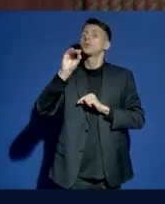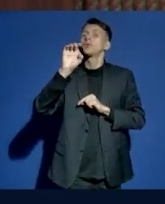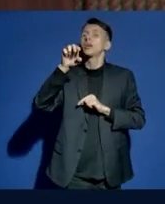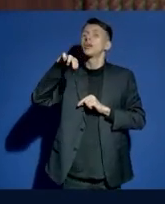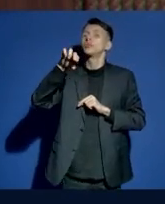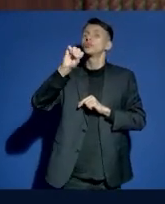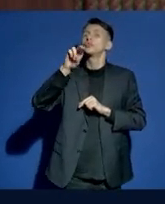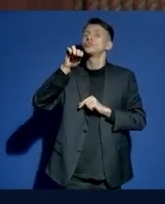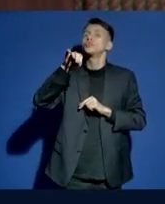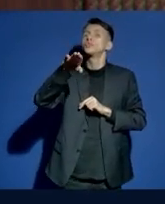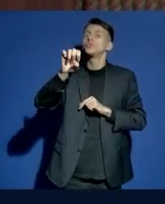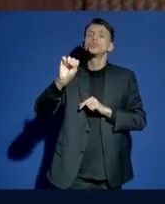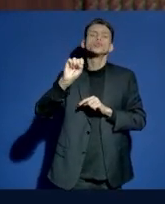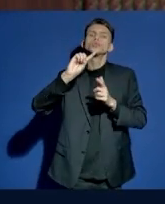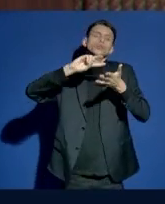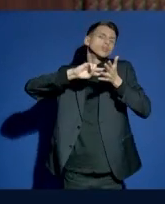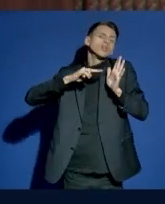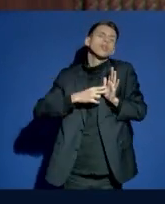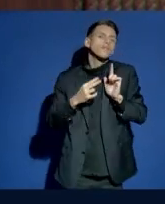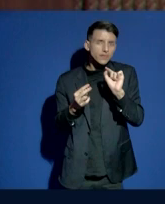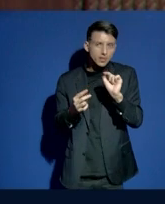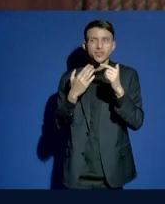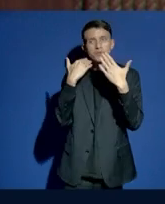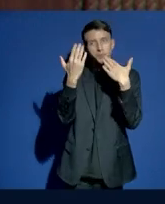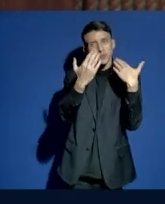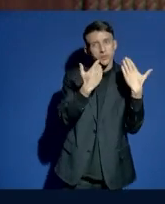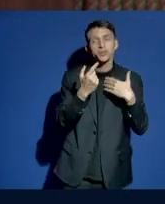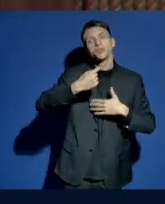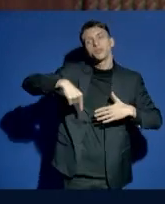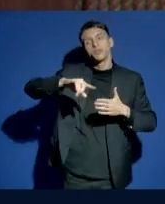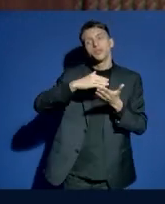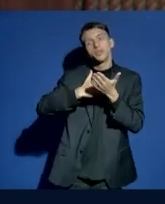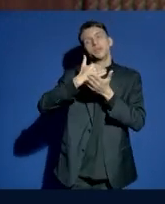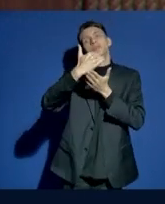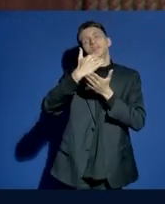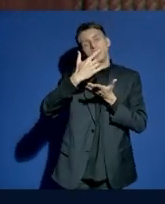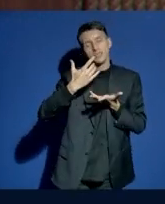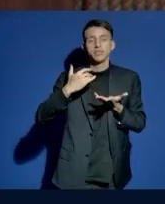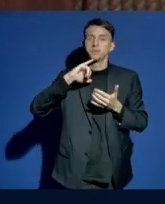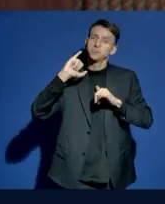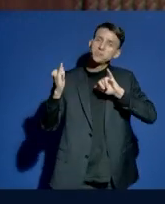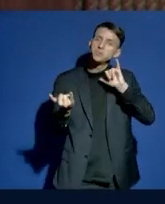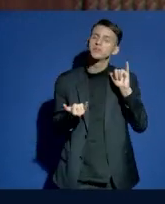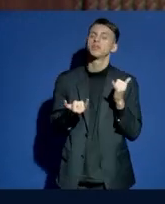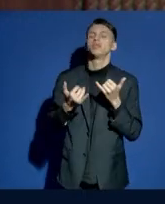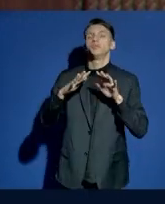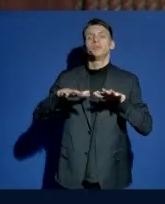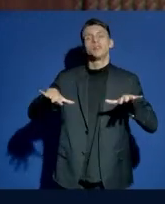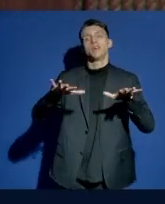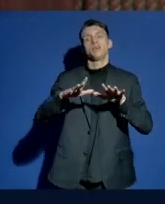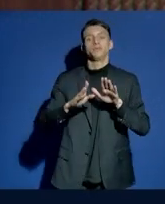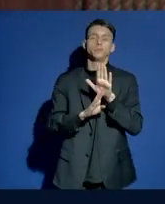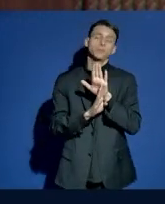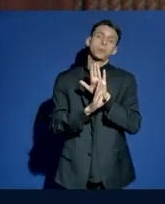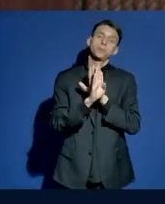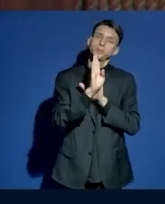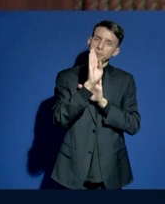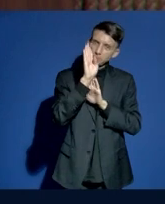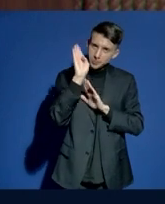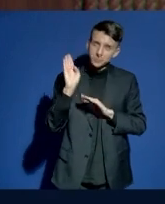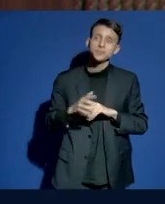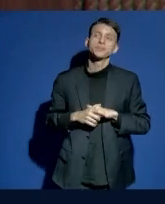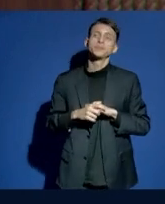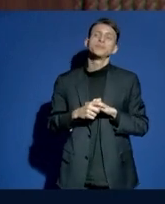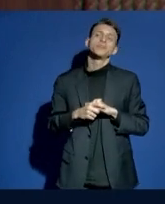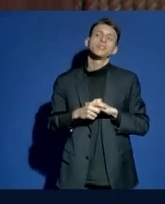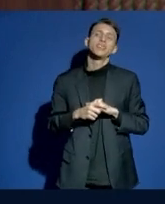são as suas funções. E assim a gente começa a explorar o mercado, o crescimento, as tendências. Por